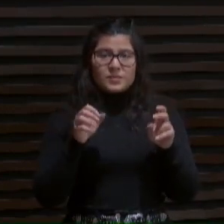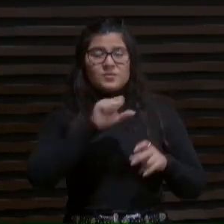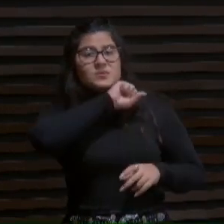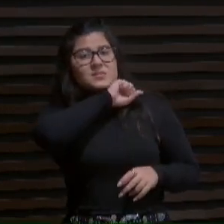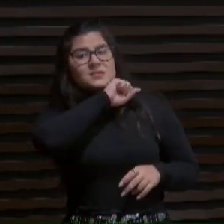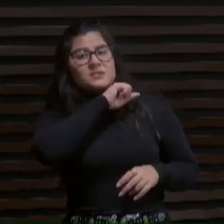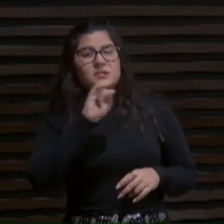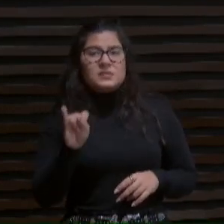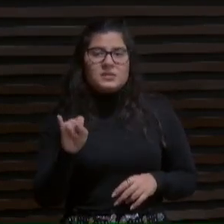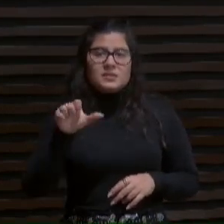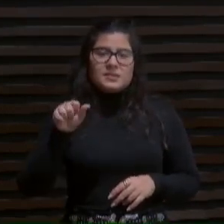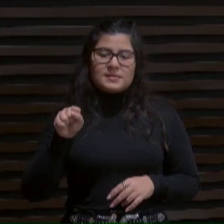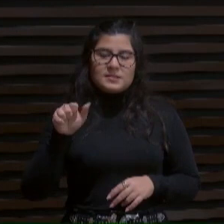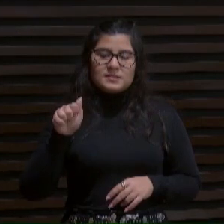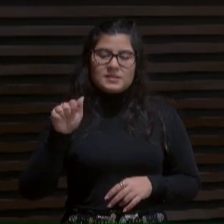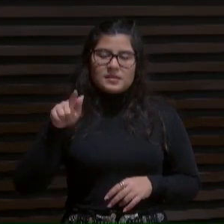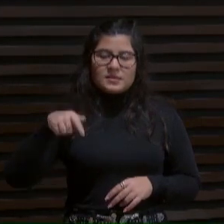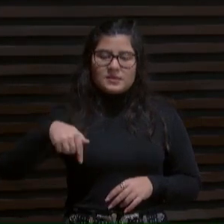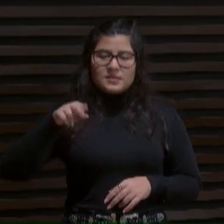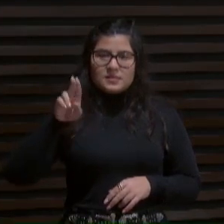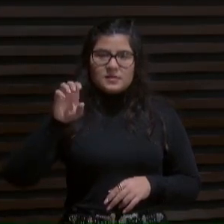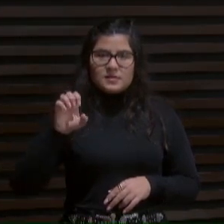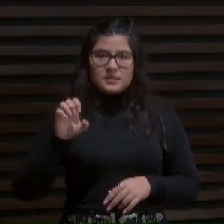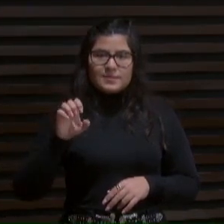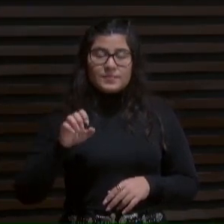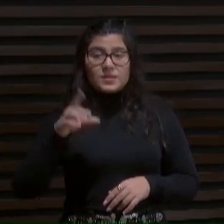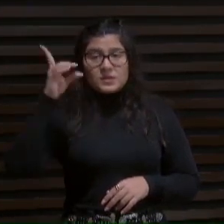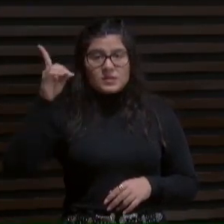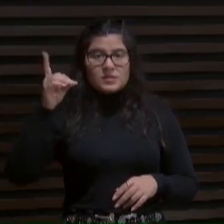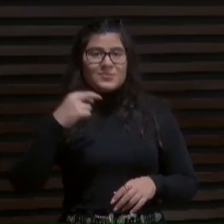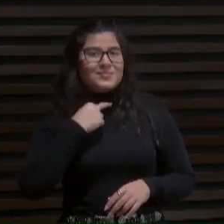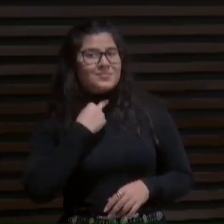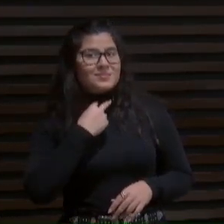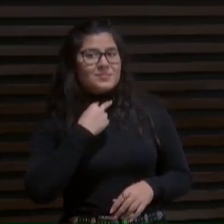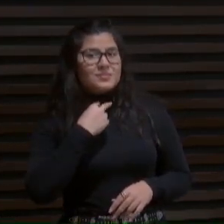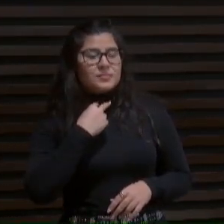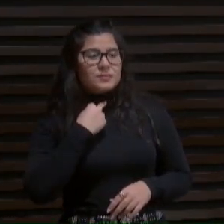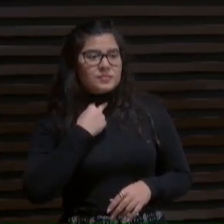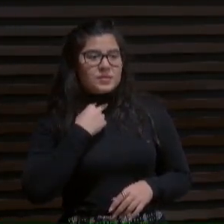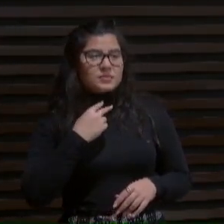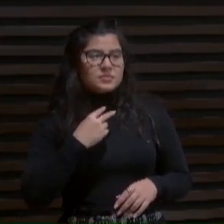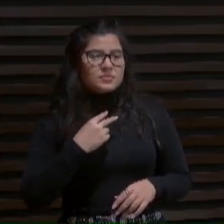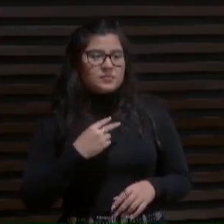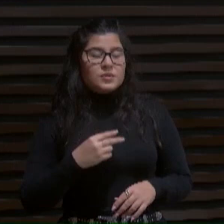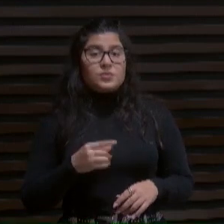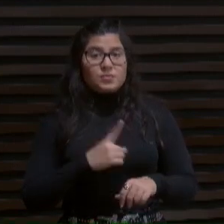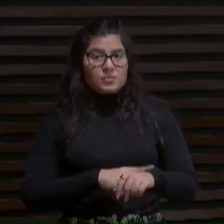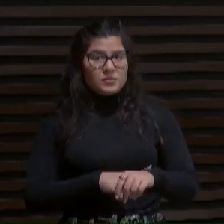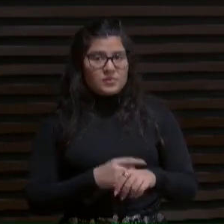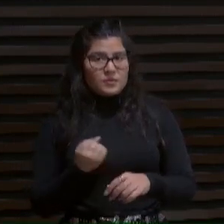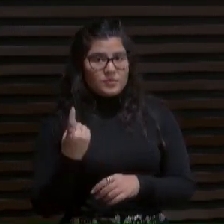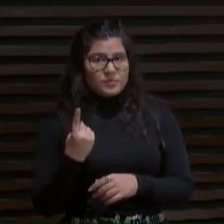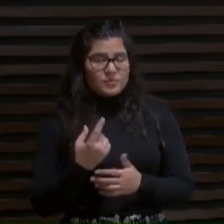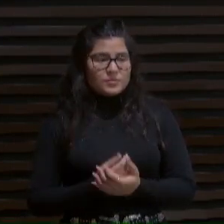que Deus impede naquele último momento, quando aparece o cordeiro num determinado canto lá no Monte Moriá. E Deus ali